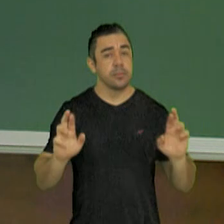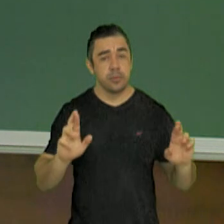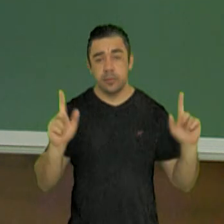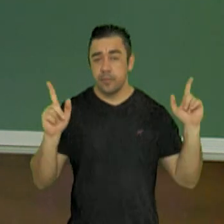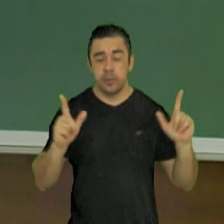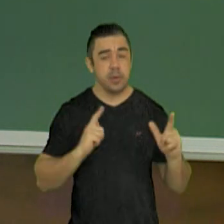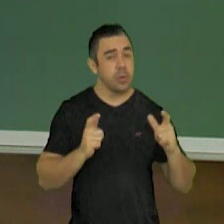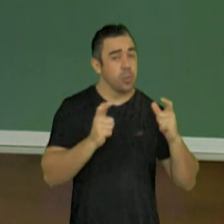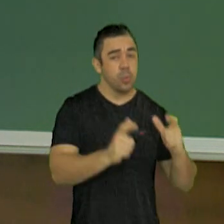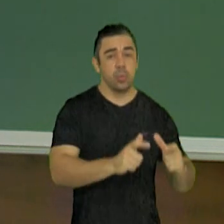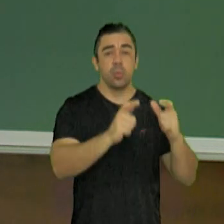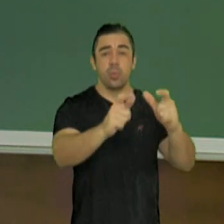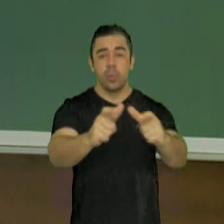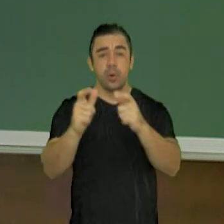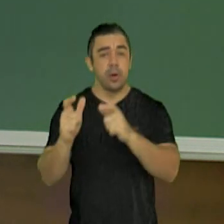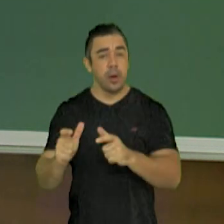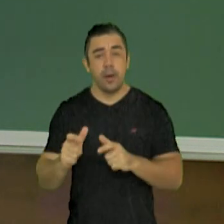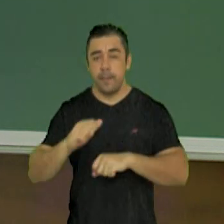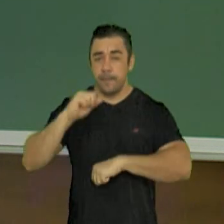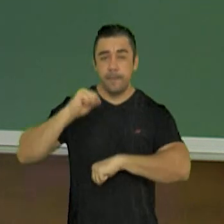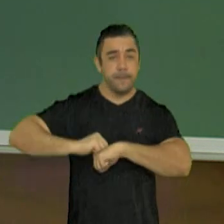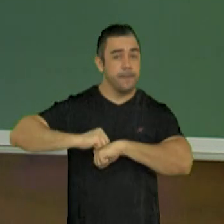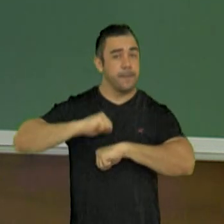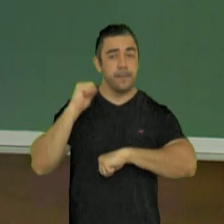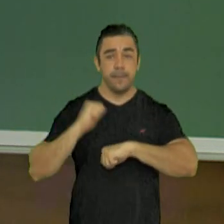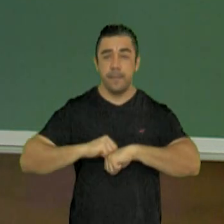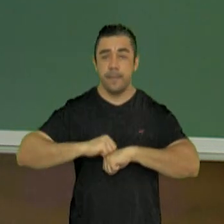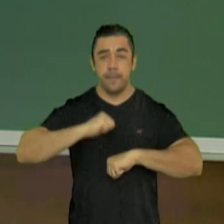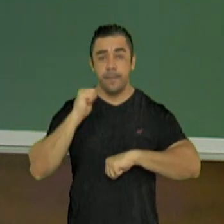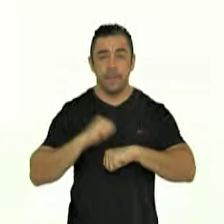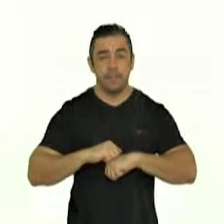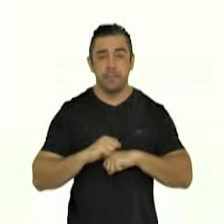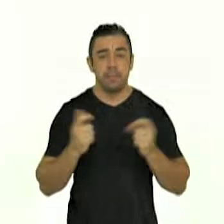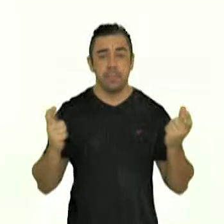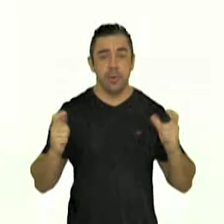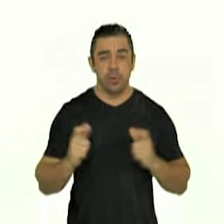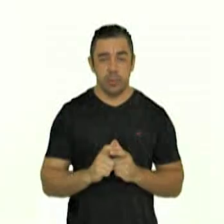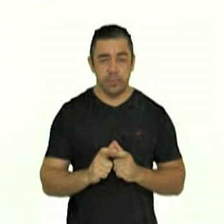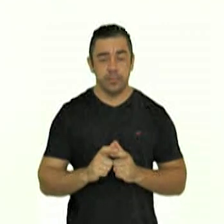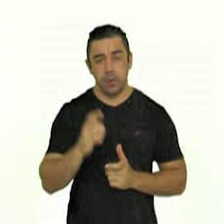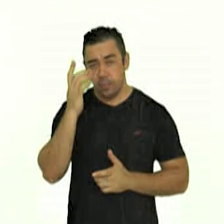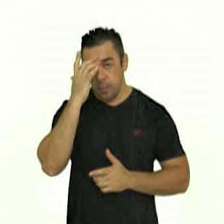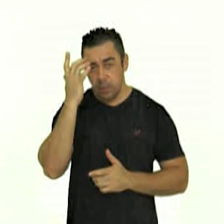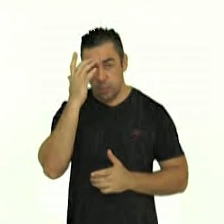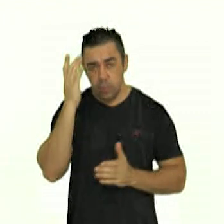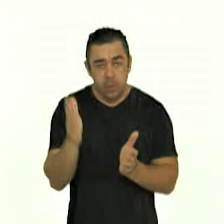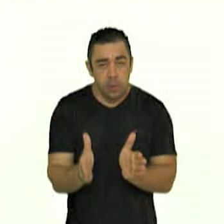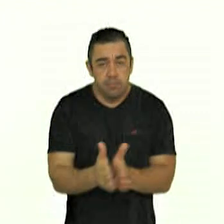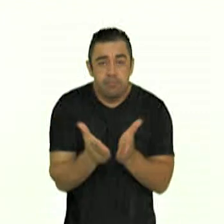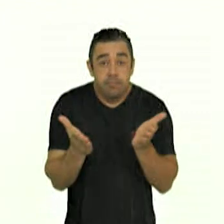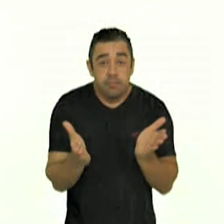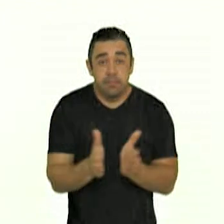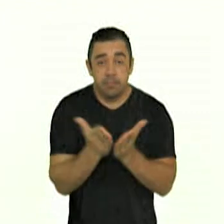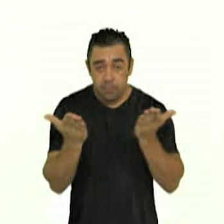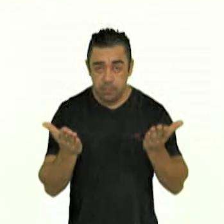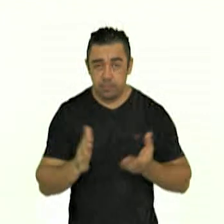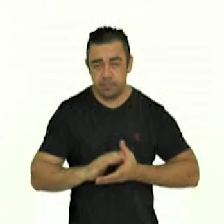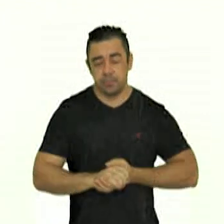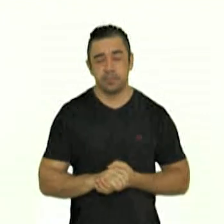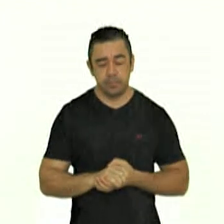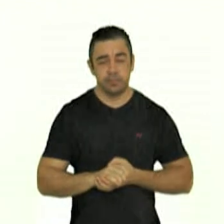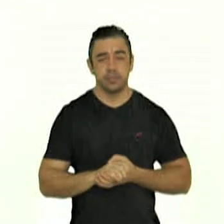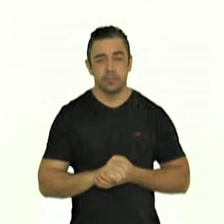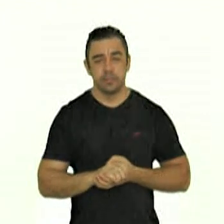temos regiões da Ásia, que apresentam até populações vivendo na extrema